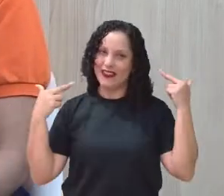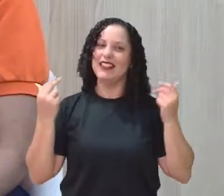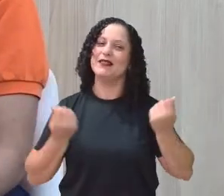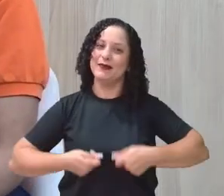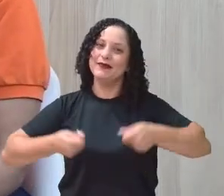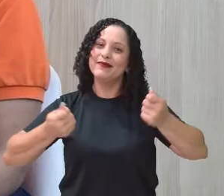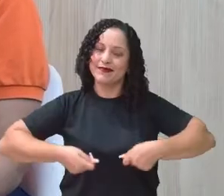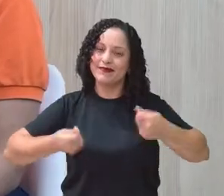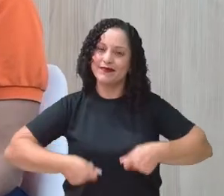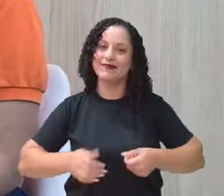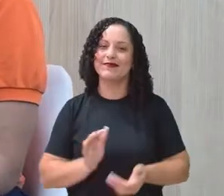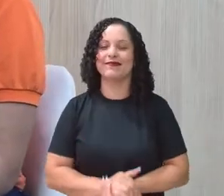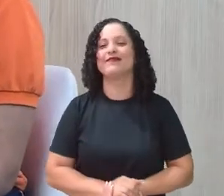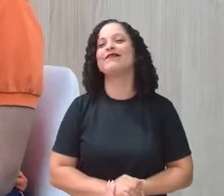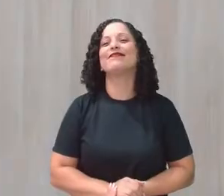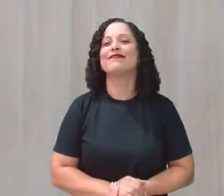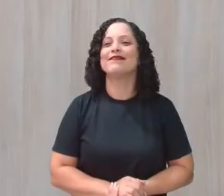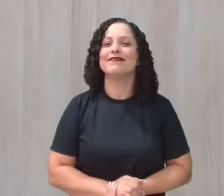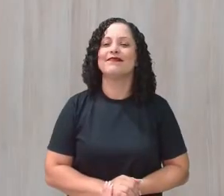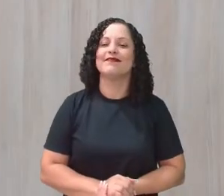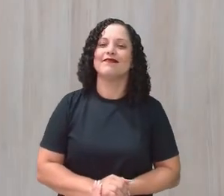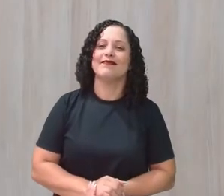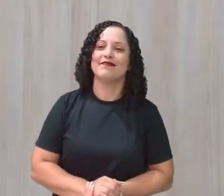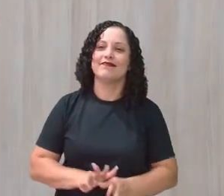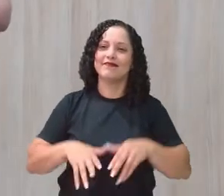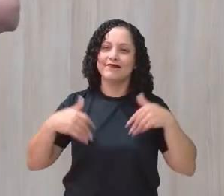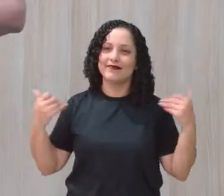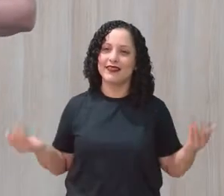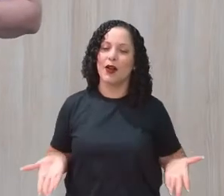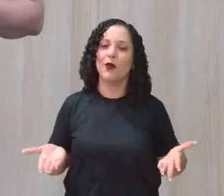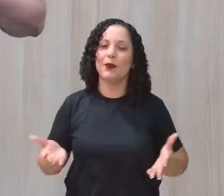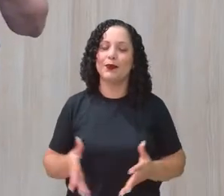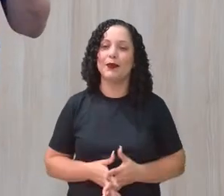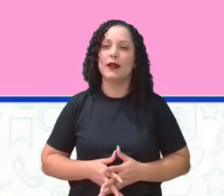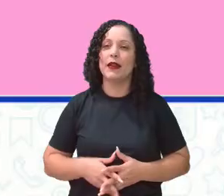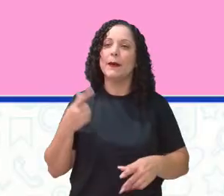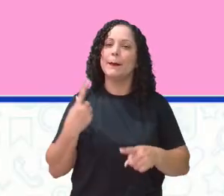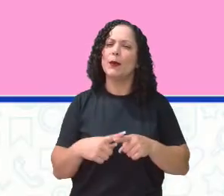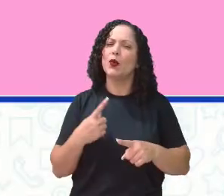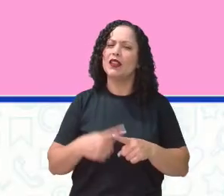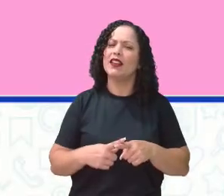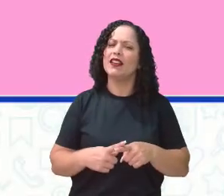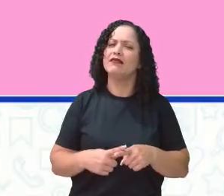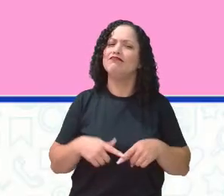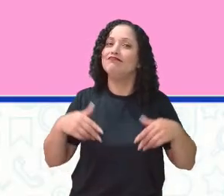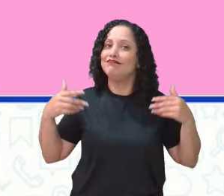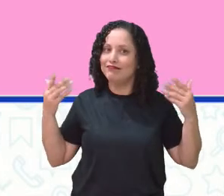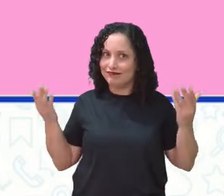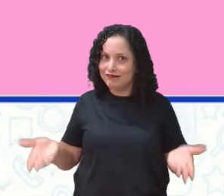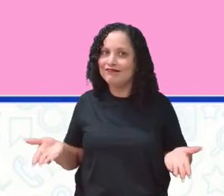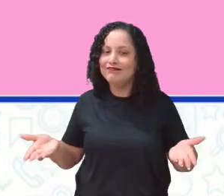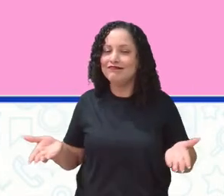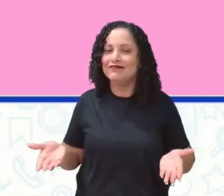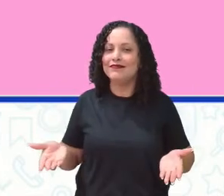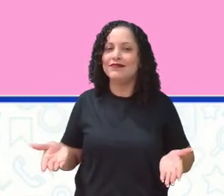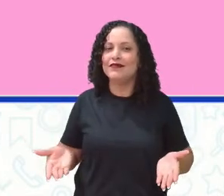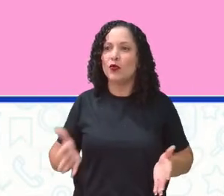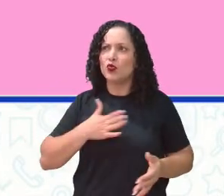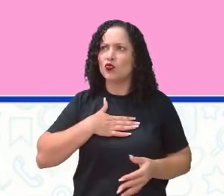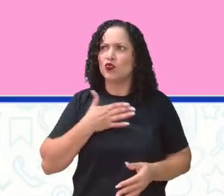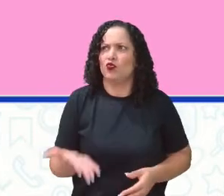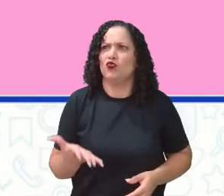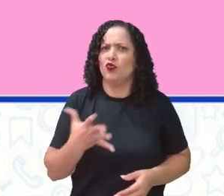cedo. É isso aí. Então, vamos lá. Então, por que será, né? Esse